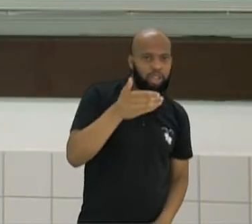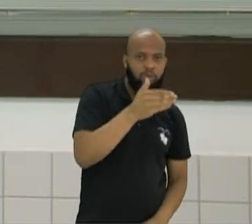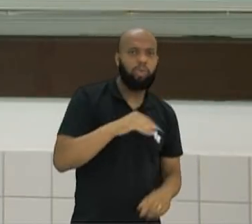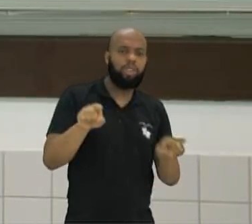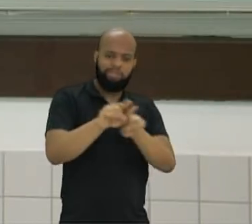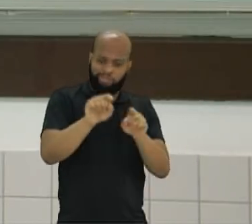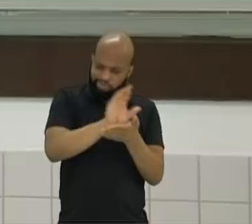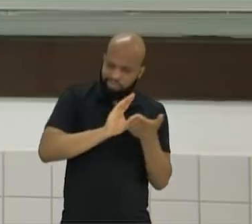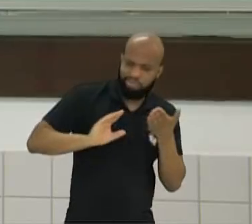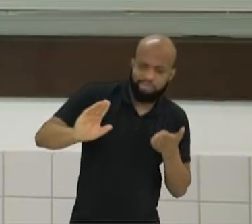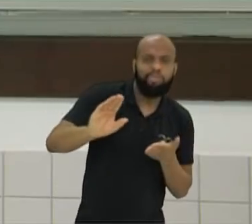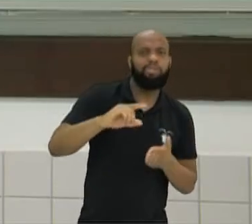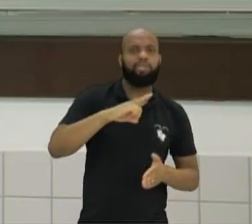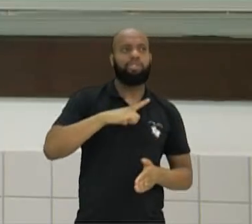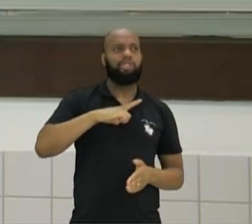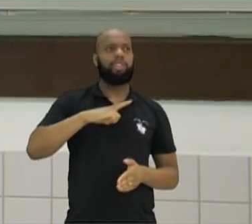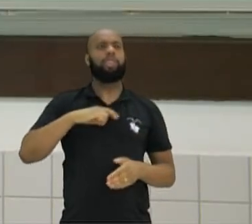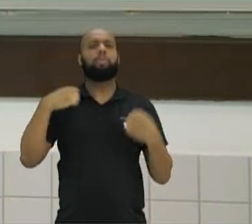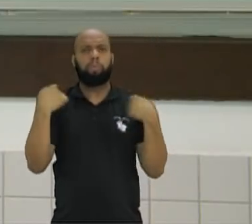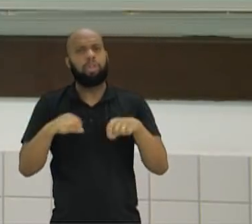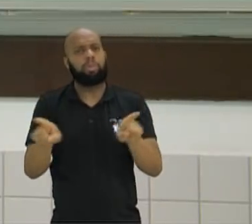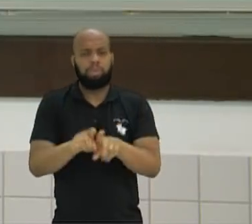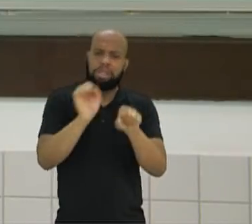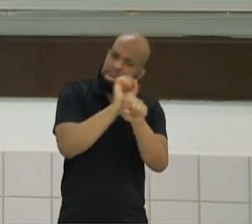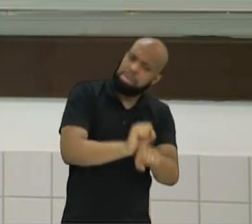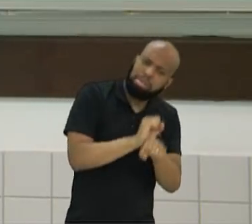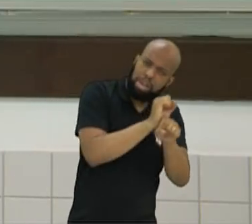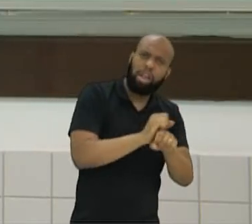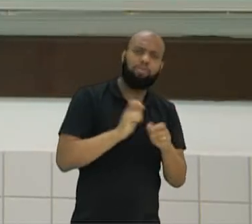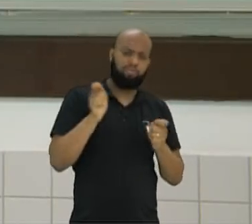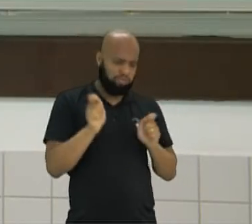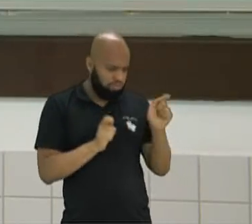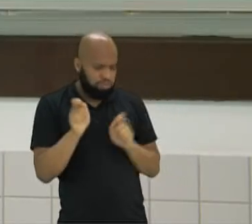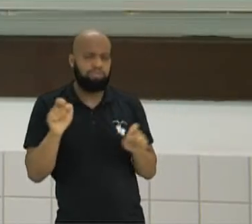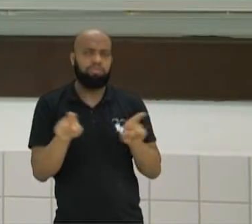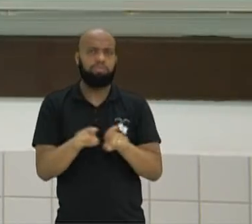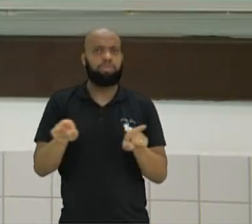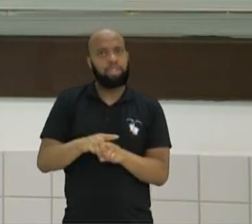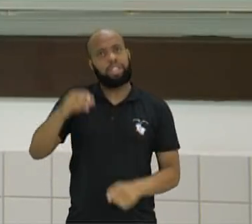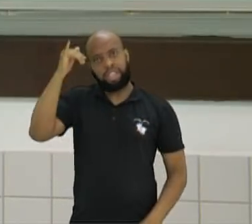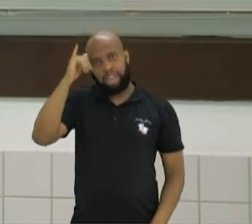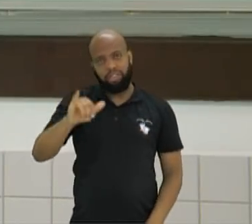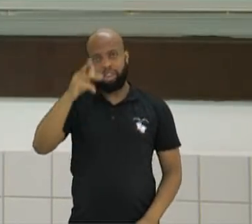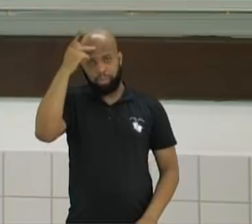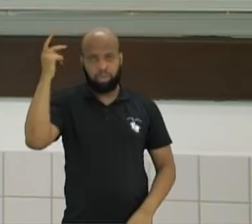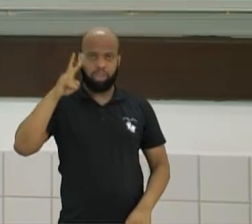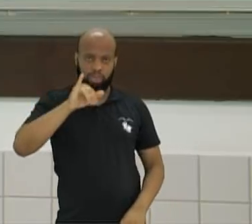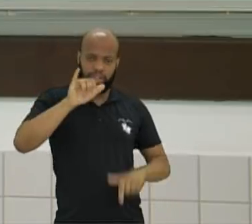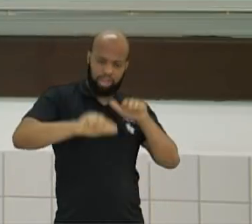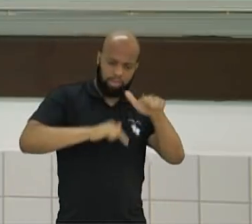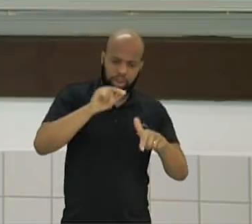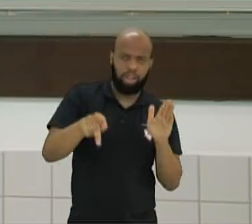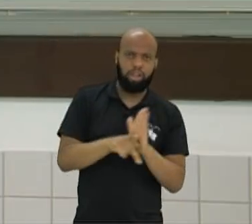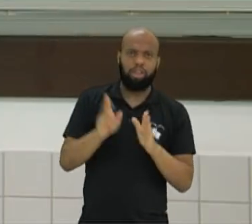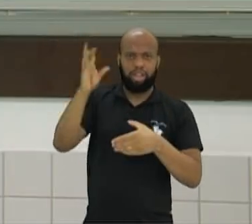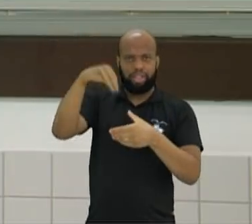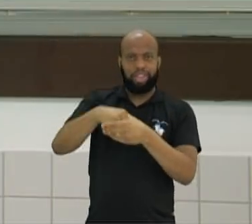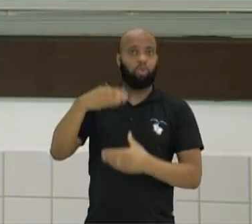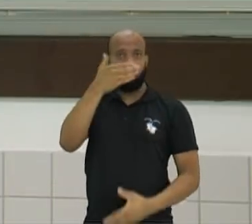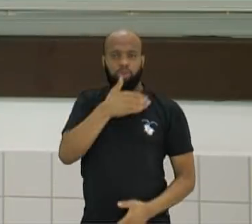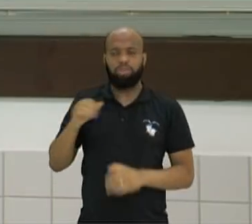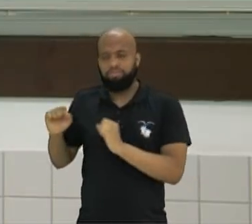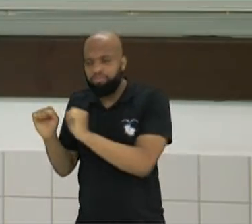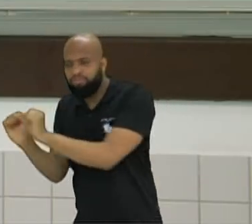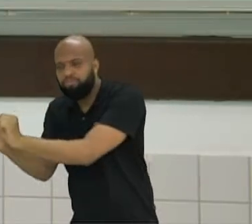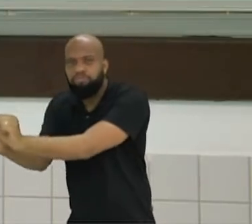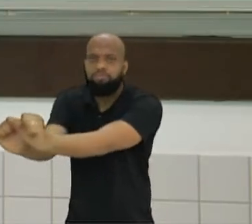de obra, não deixe faltar escravizados, tenha esse controle comercial para não faltar mão de obra nos engenhos e aprenda o que